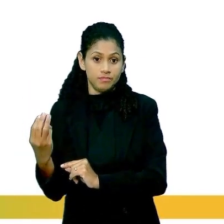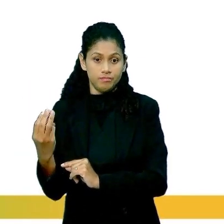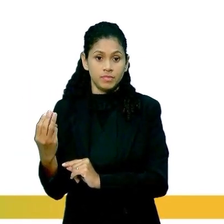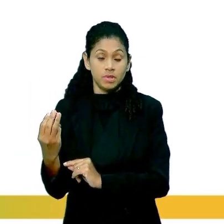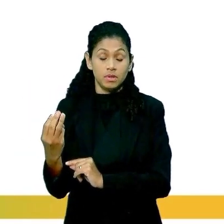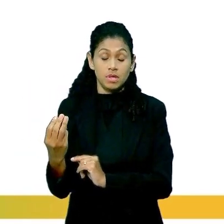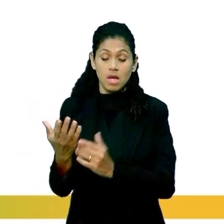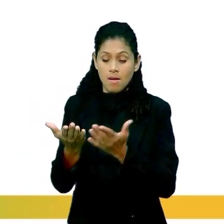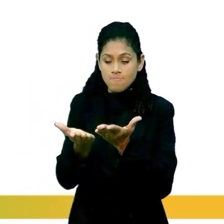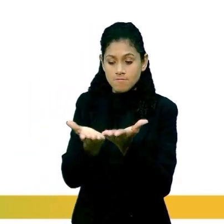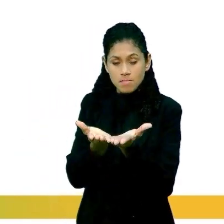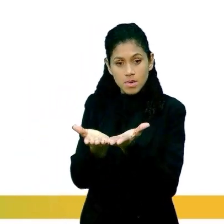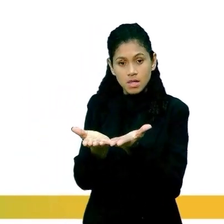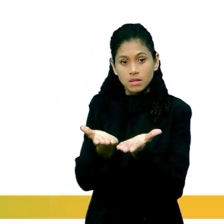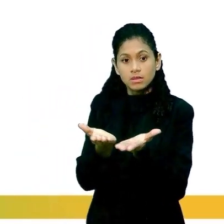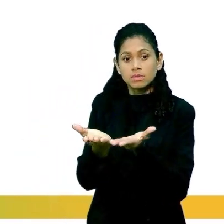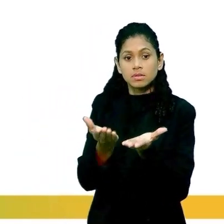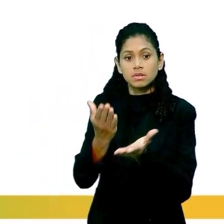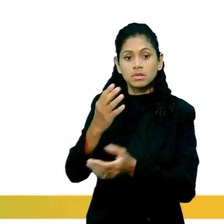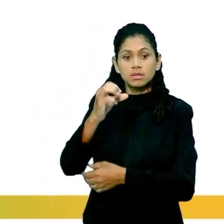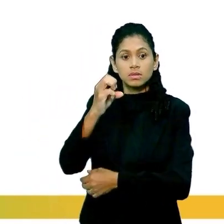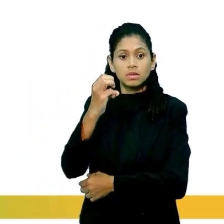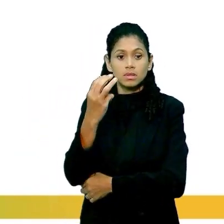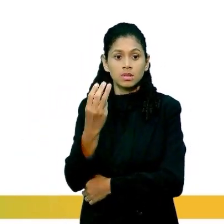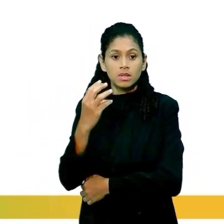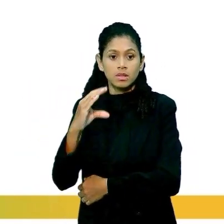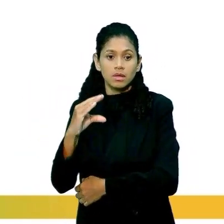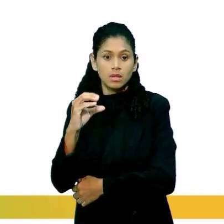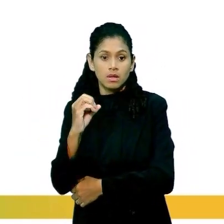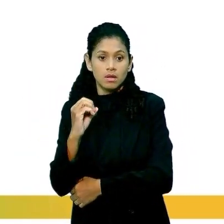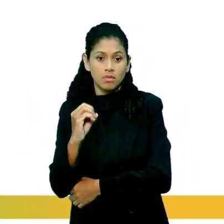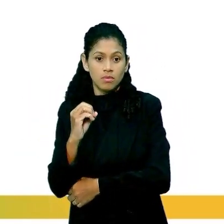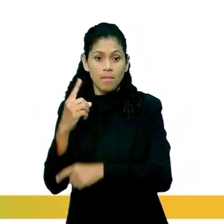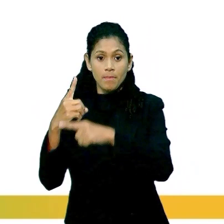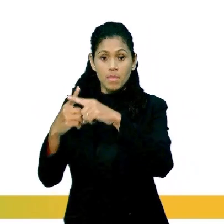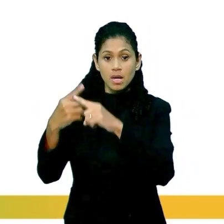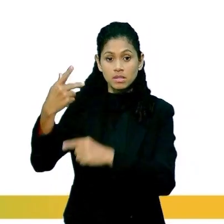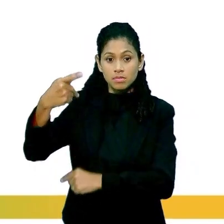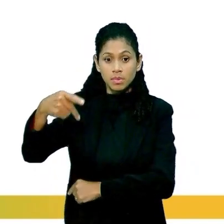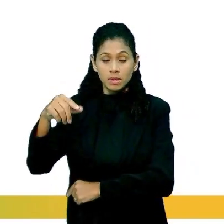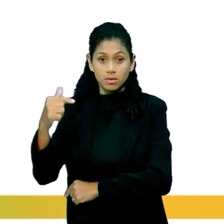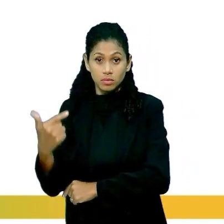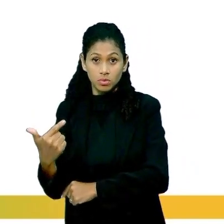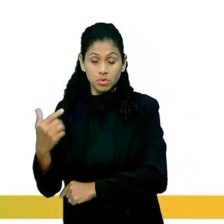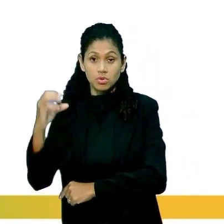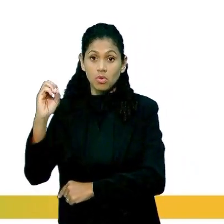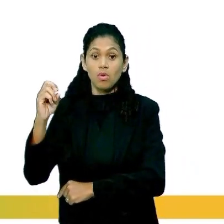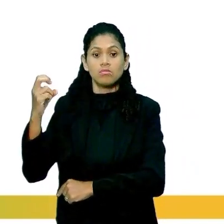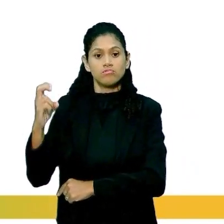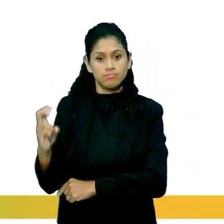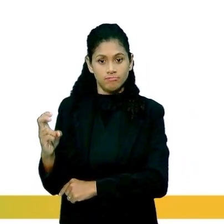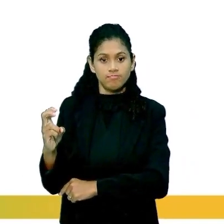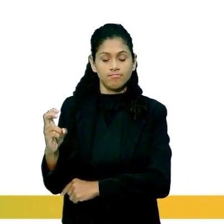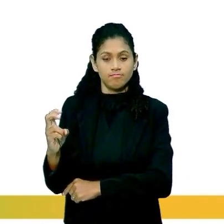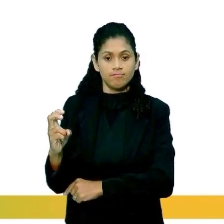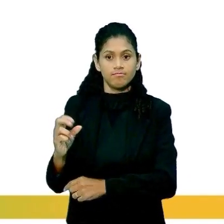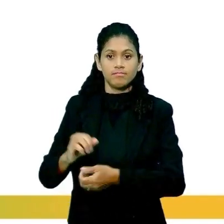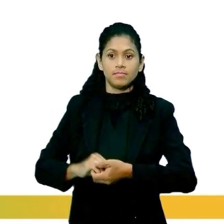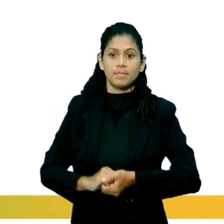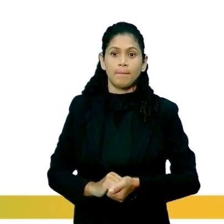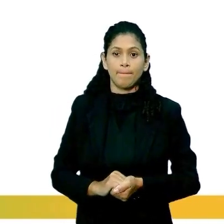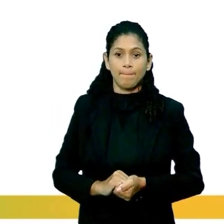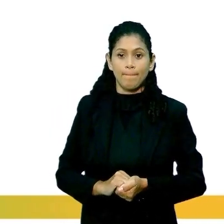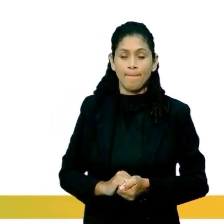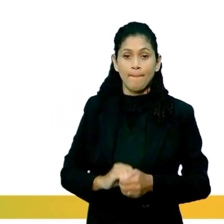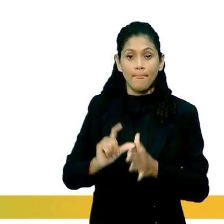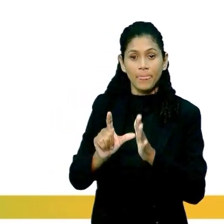ter ali 2P, 2 fósforos também, organizando a nossa equação, balanceando ela. Próxima equação,